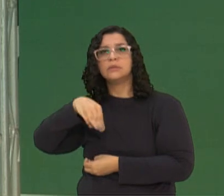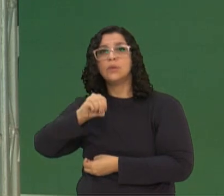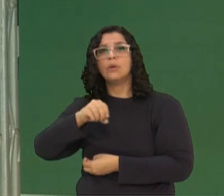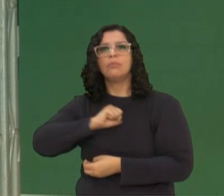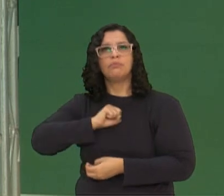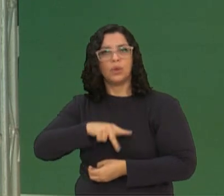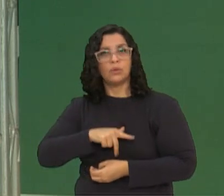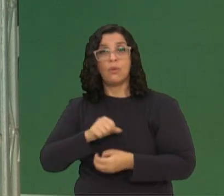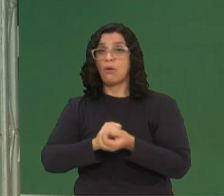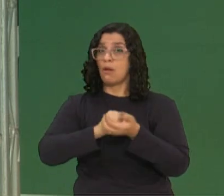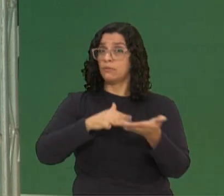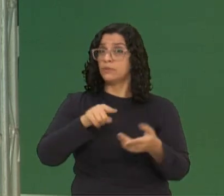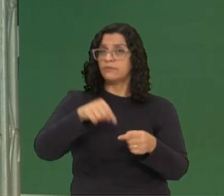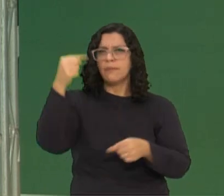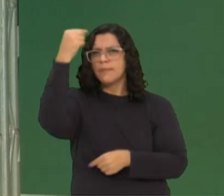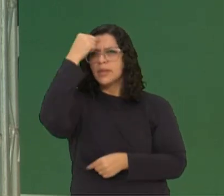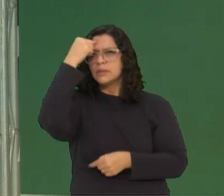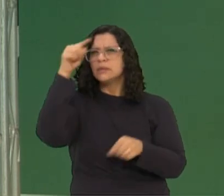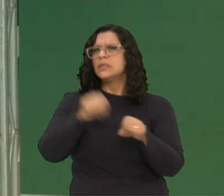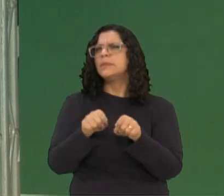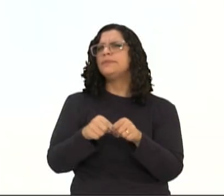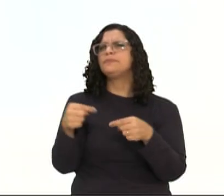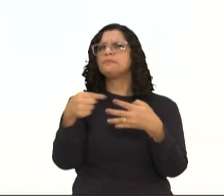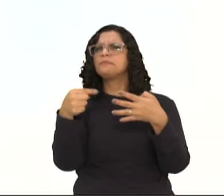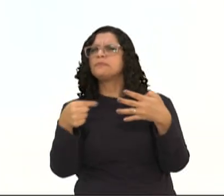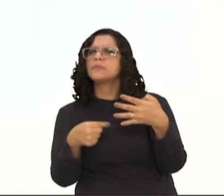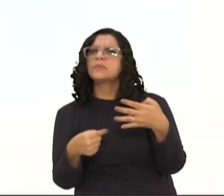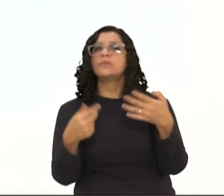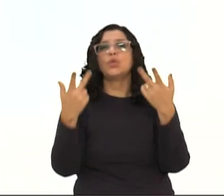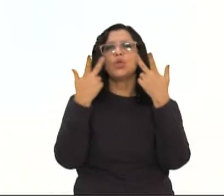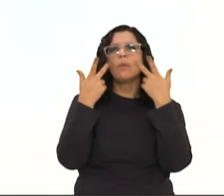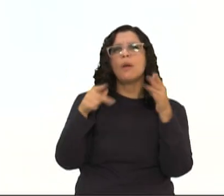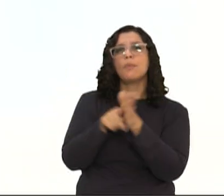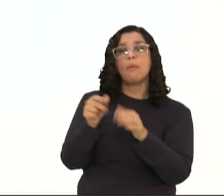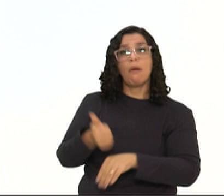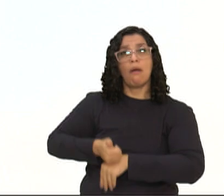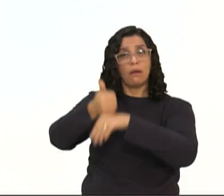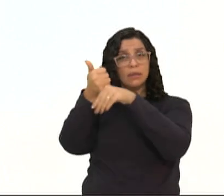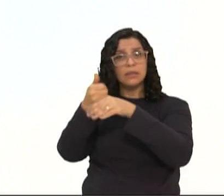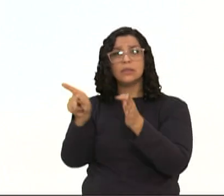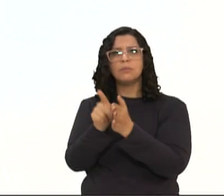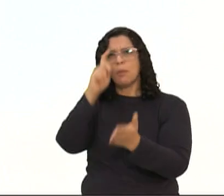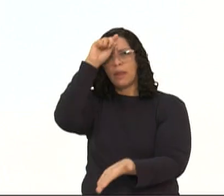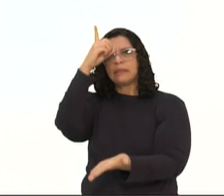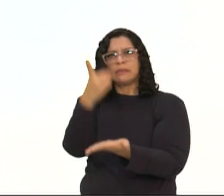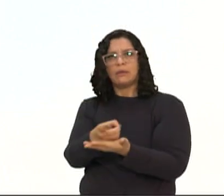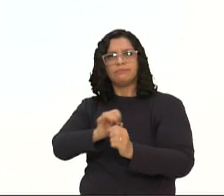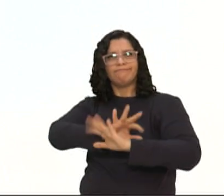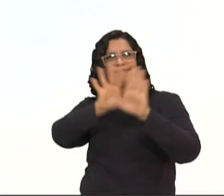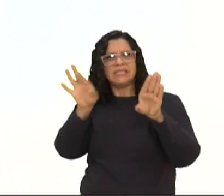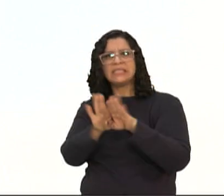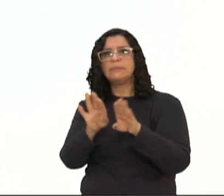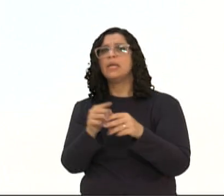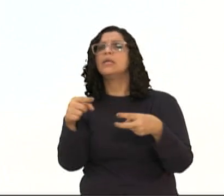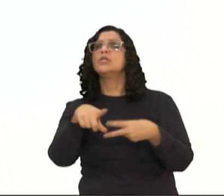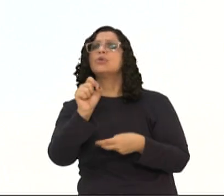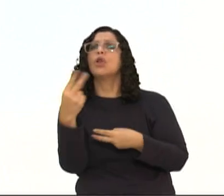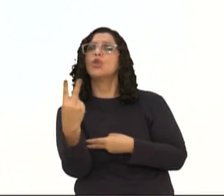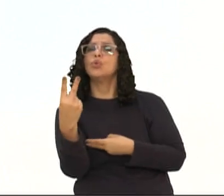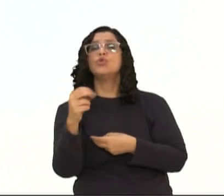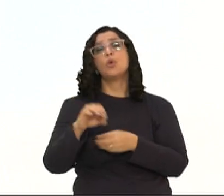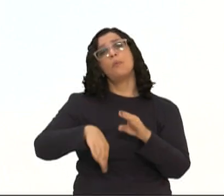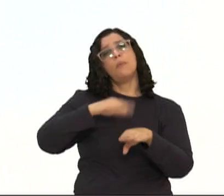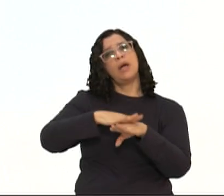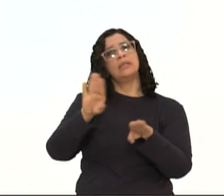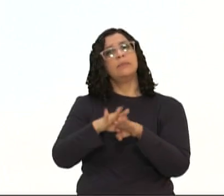atividade aqui para vocês pensarem. Entre as reformas mais comuns lideradas pelos déspotas esclarecidos, cite duas ou